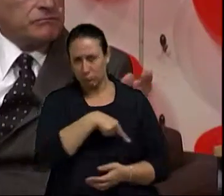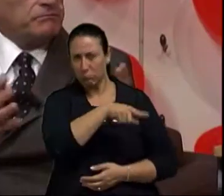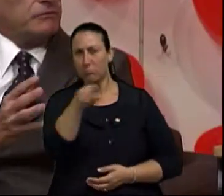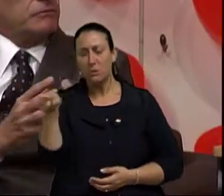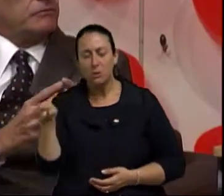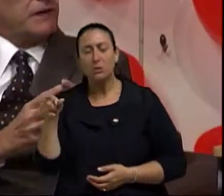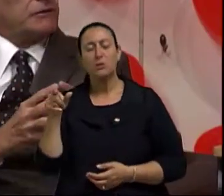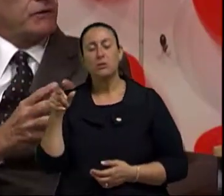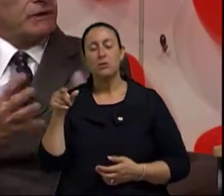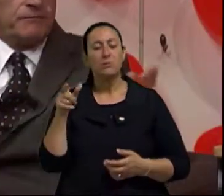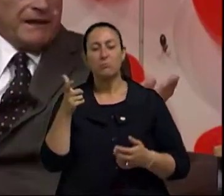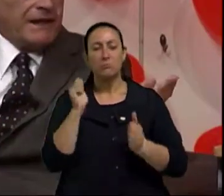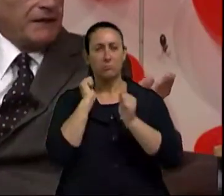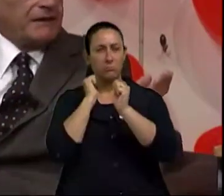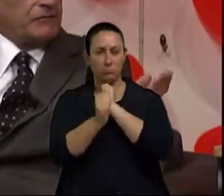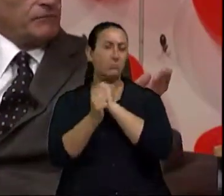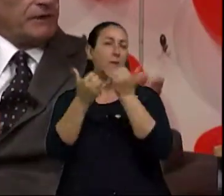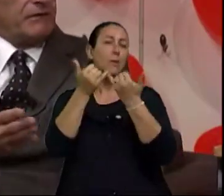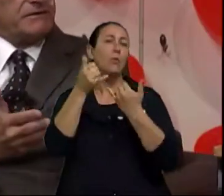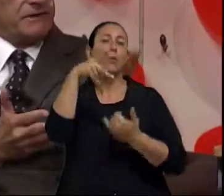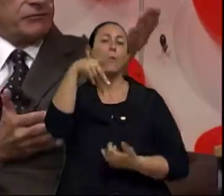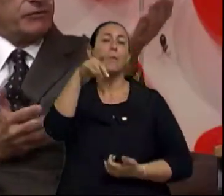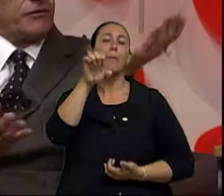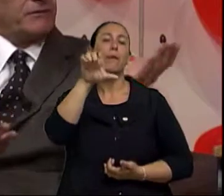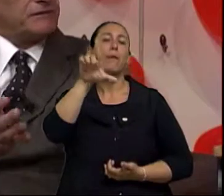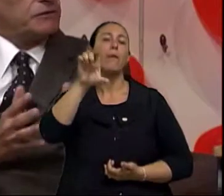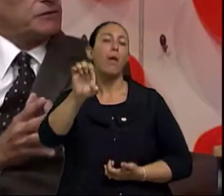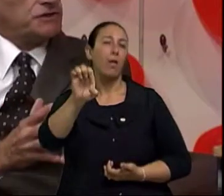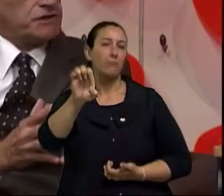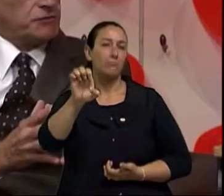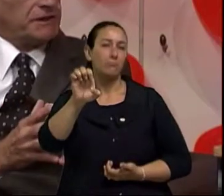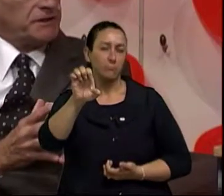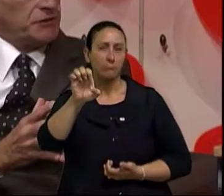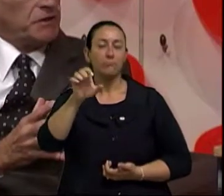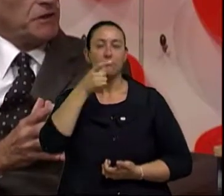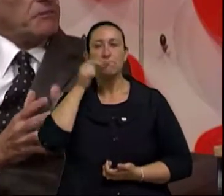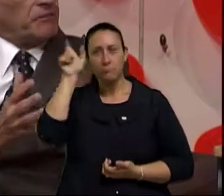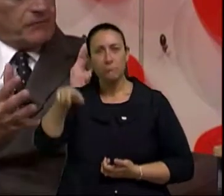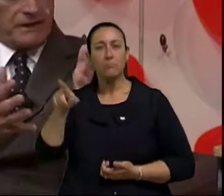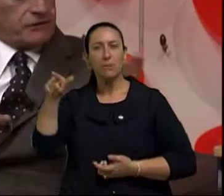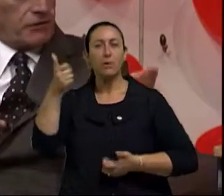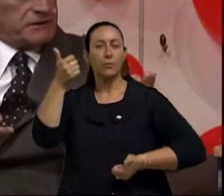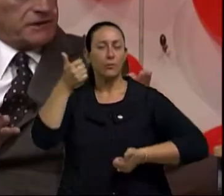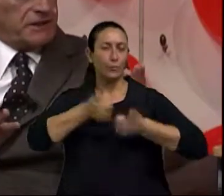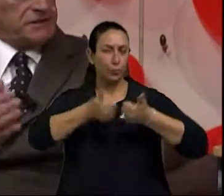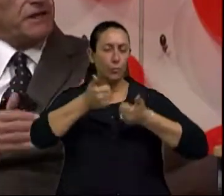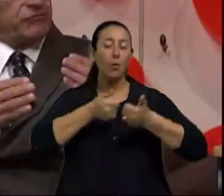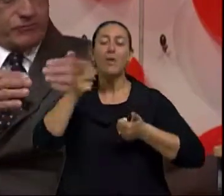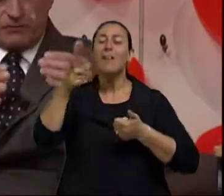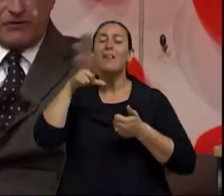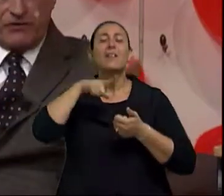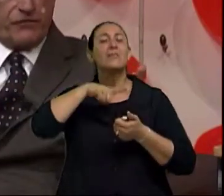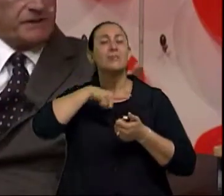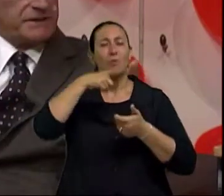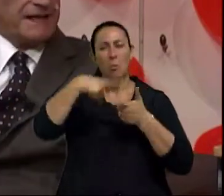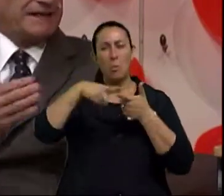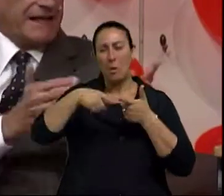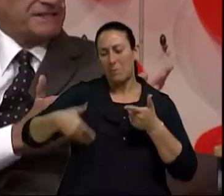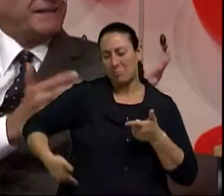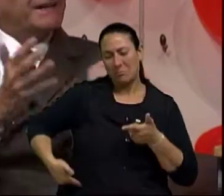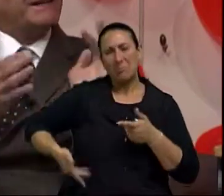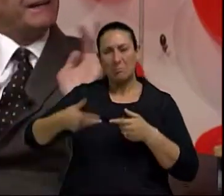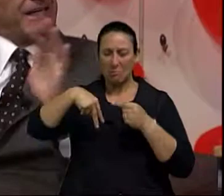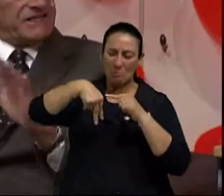né, o Edson Arantes, o Pelé, vou pegar um exemplo, sofreu uma cirurgia de quadril por uma artrose que ele tinha, em função provavelmente